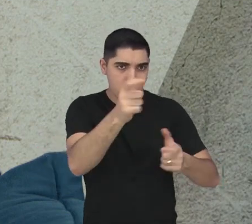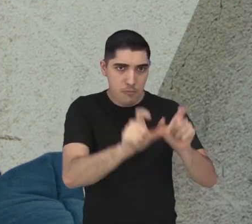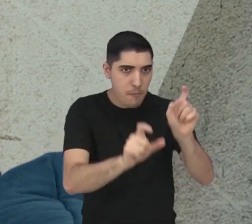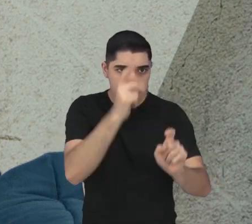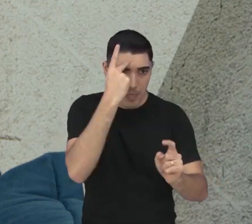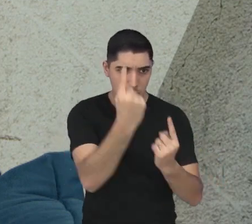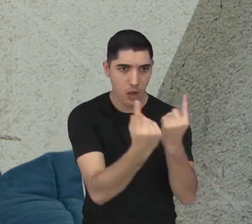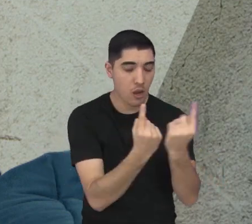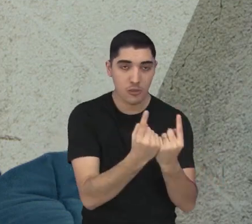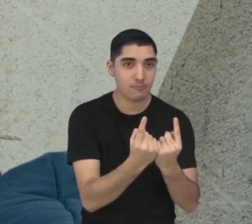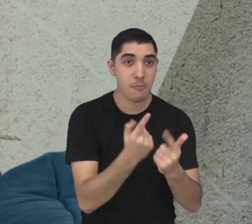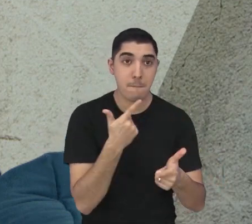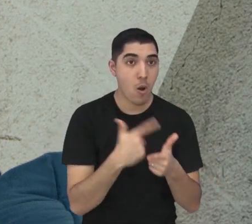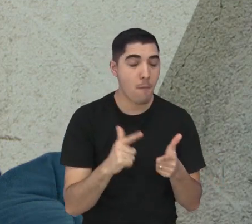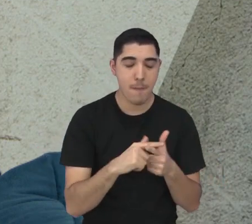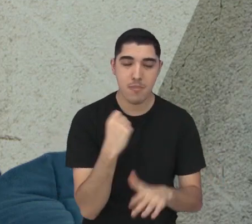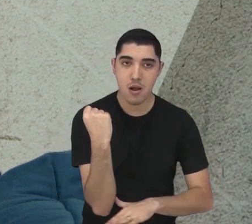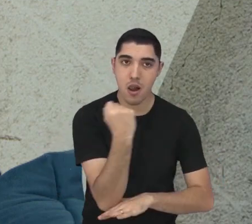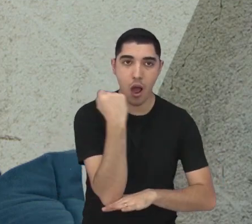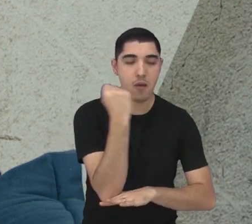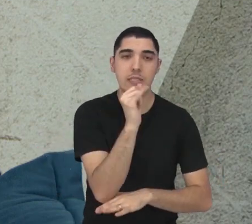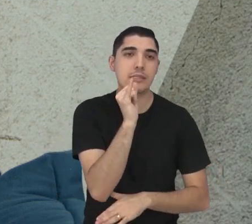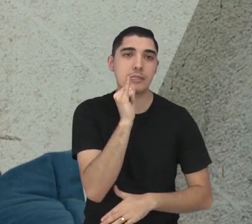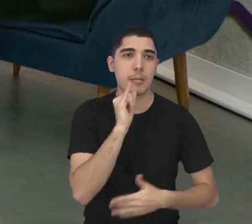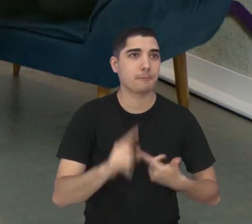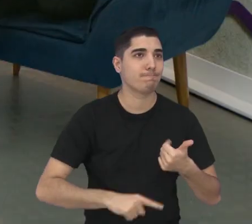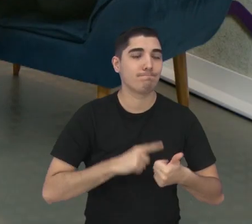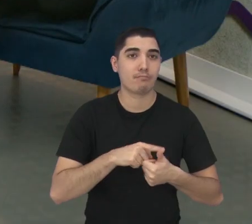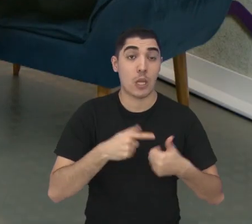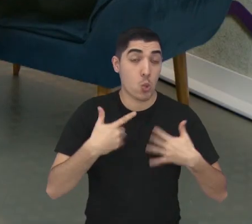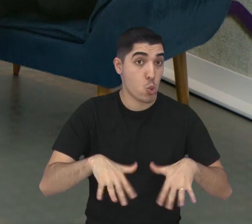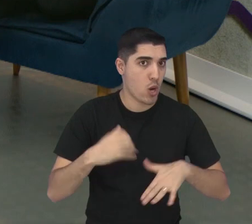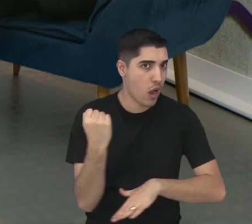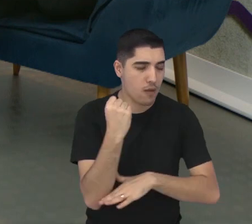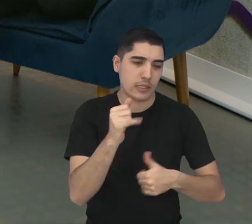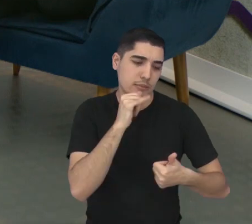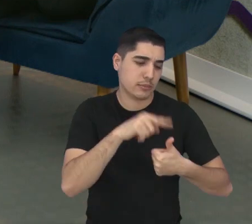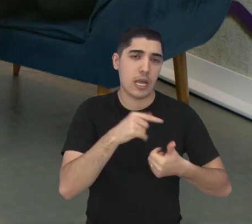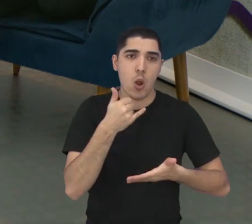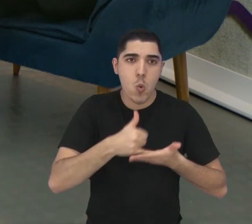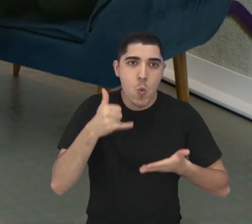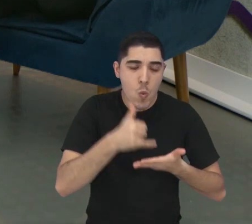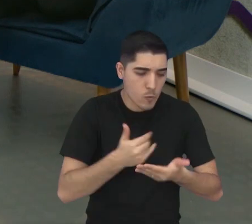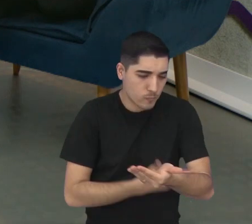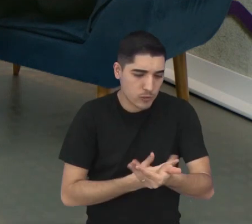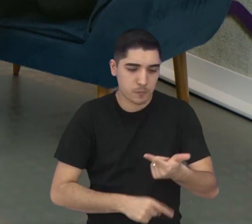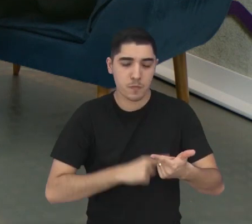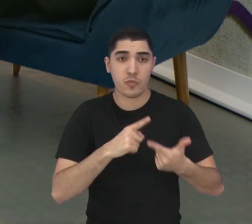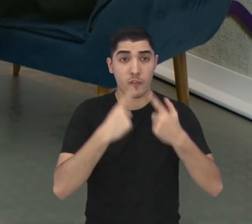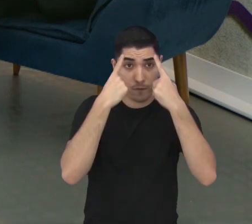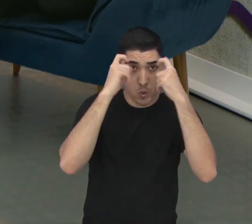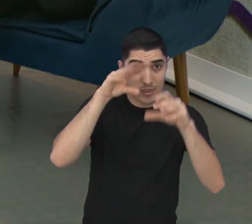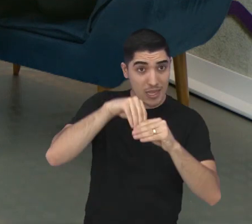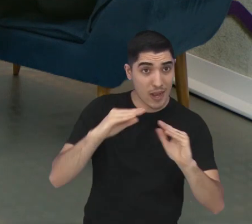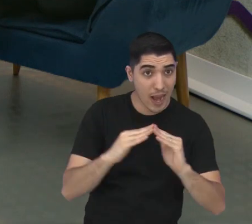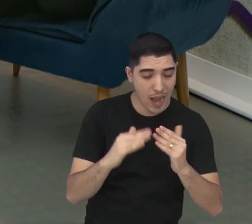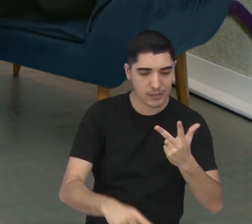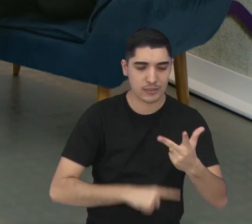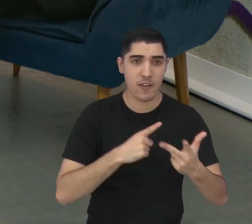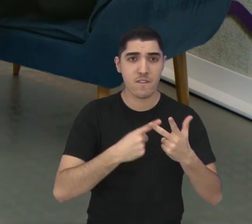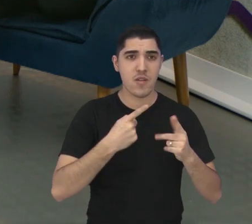bastante complexas que chegam para a gente. Desde dependência química, violência doméstica,